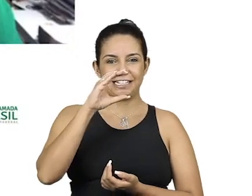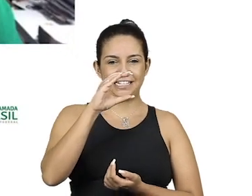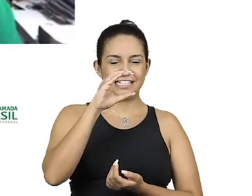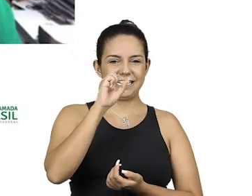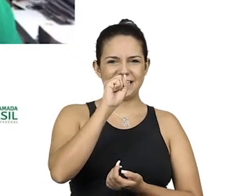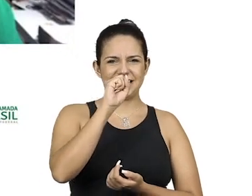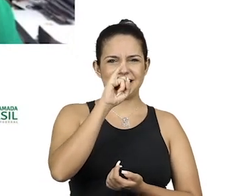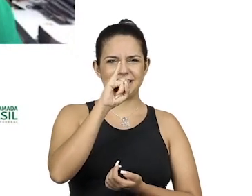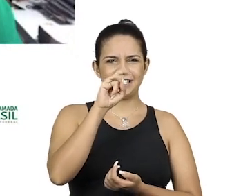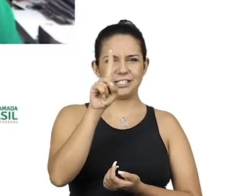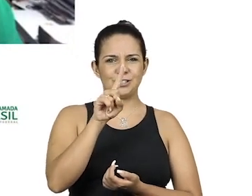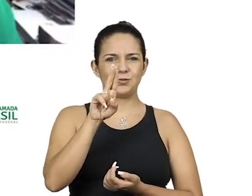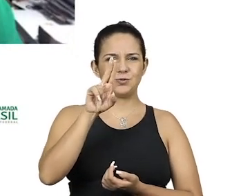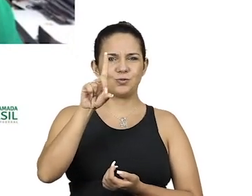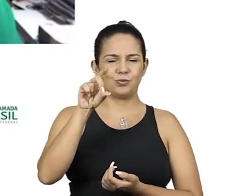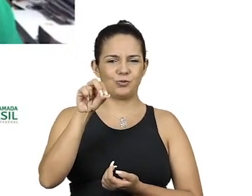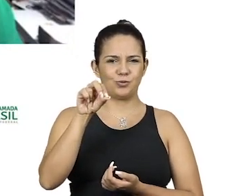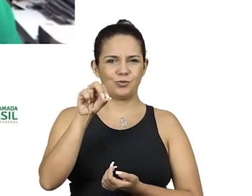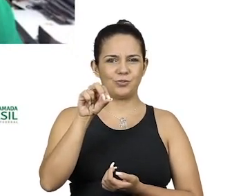sisudo,